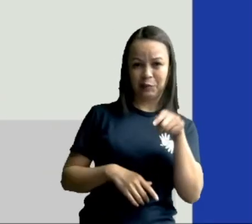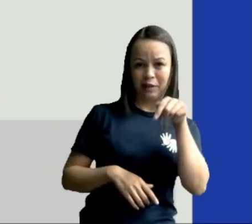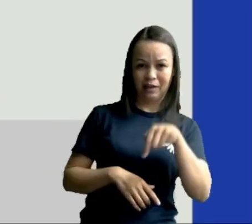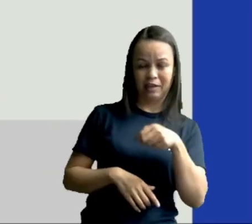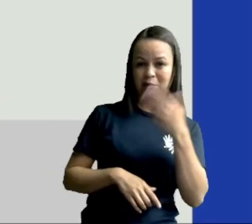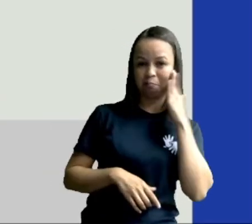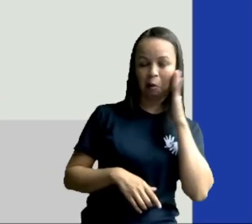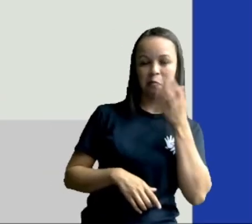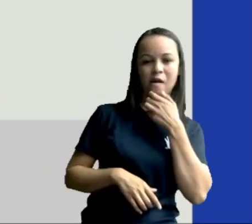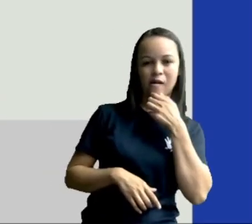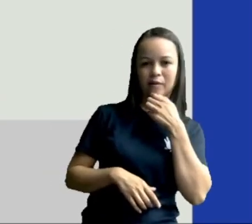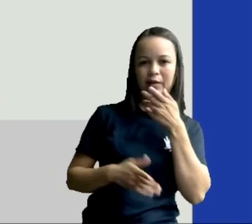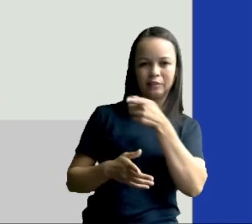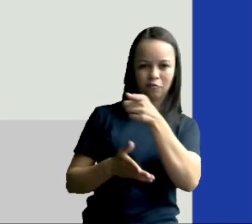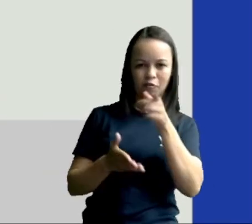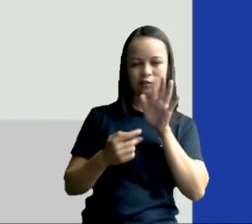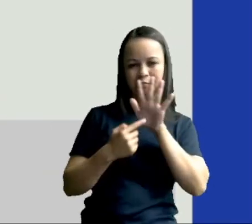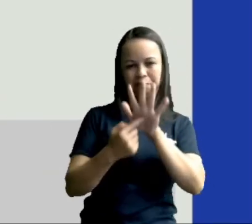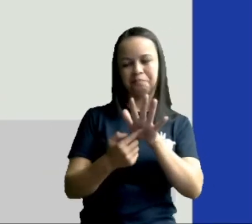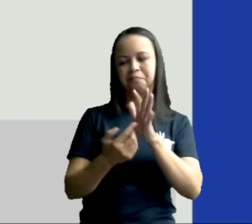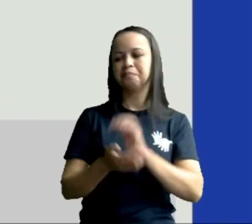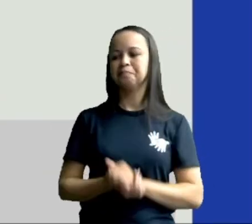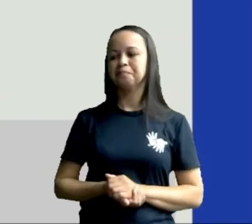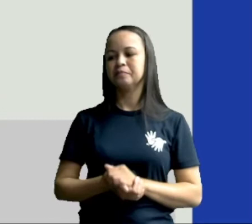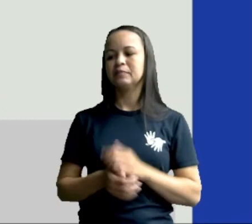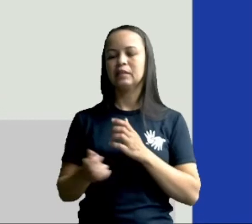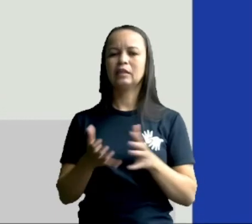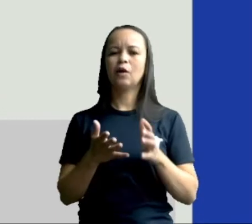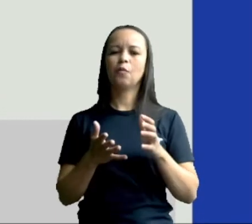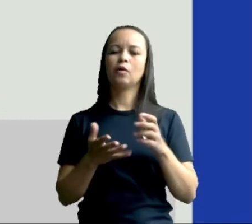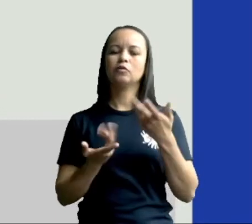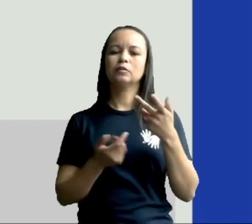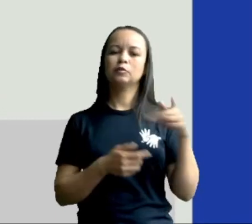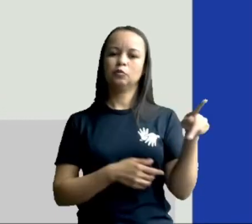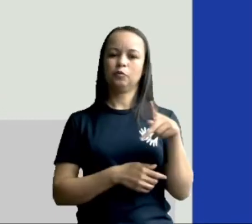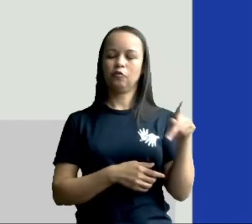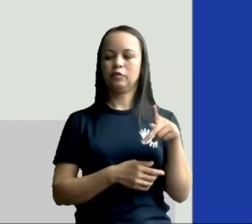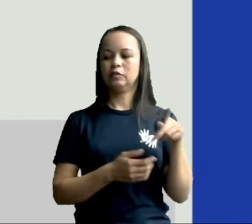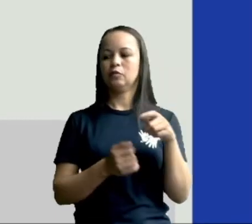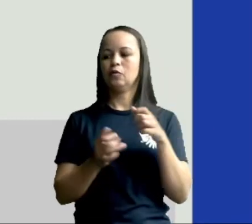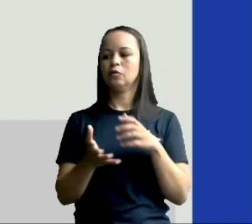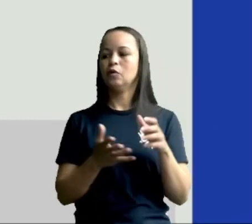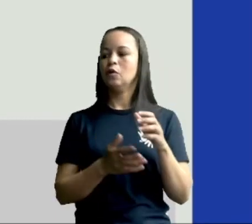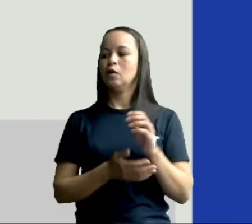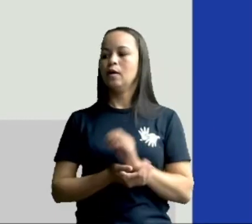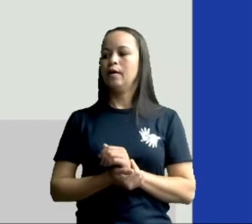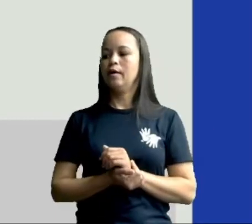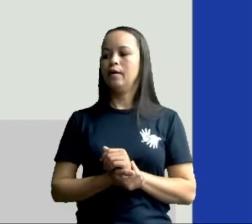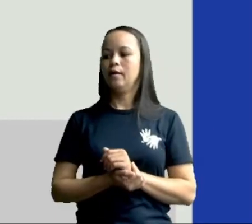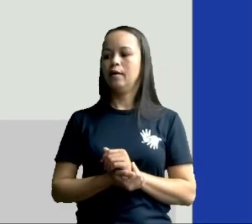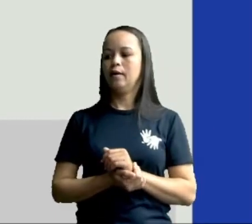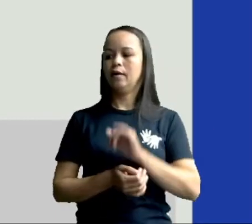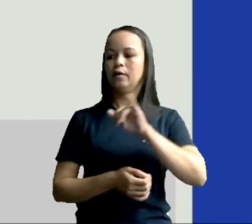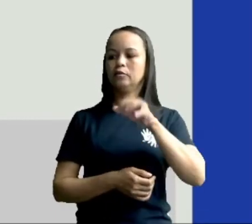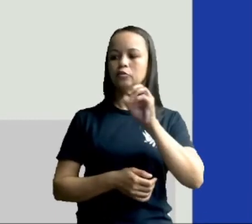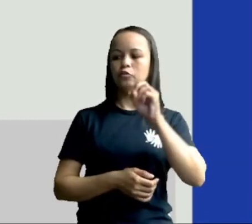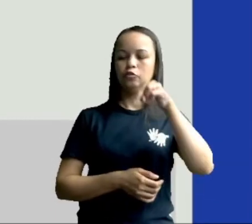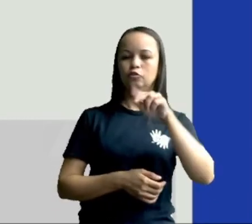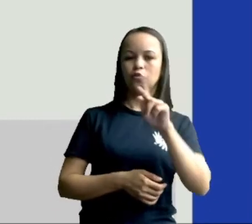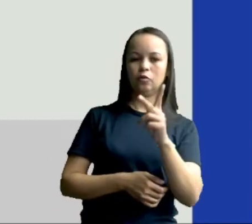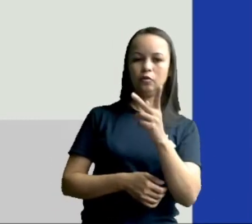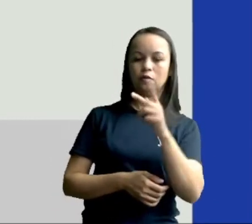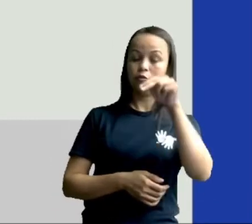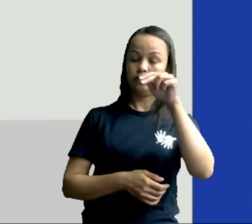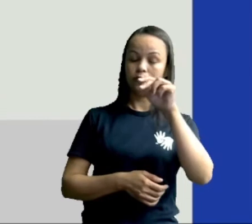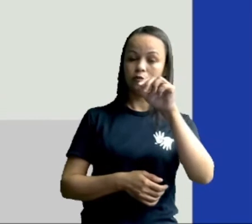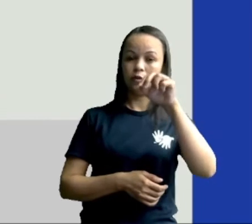então vocês leiam, tá bom? Uma concepção do professor John Malkley, conjuntamente com o